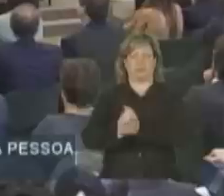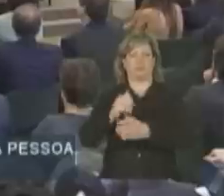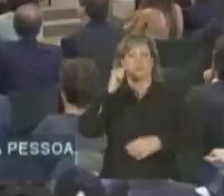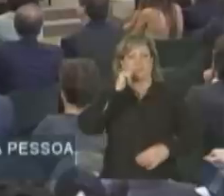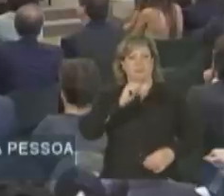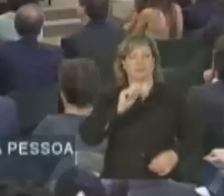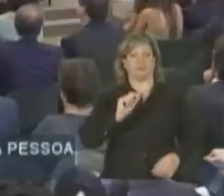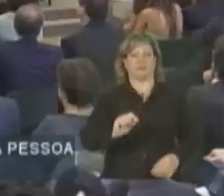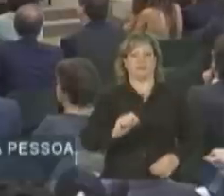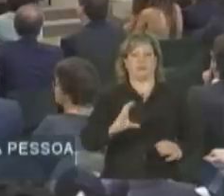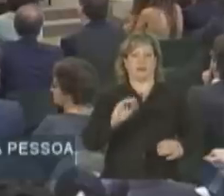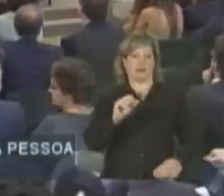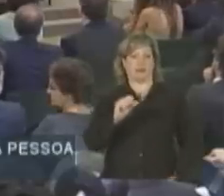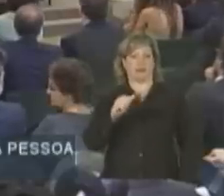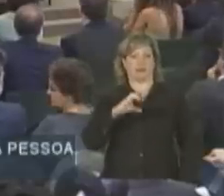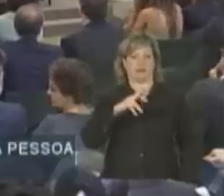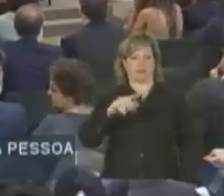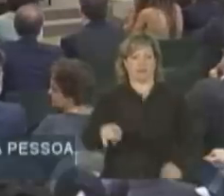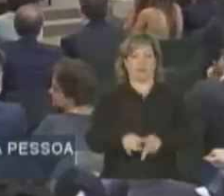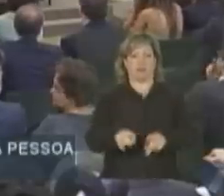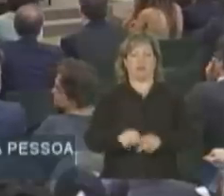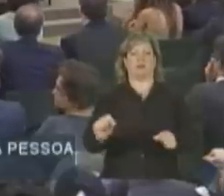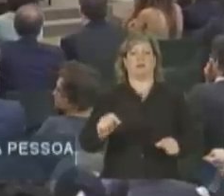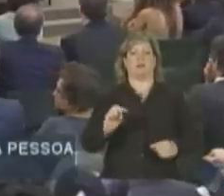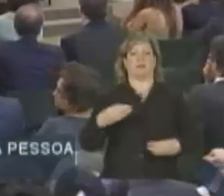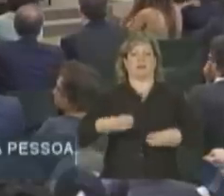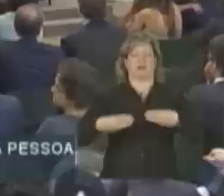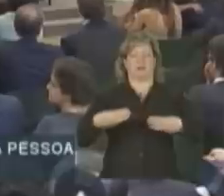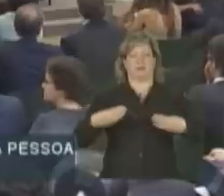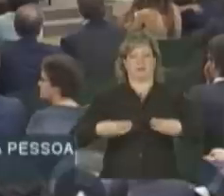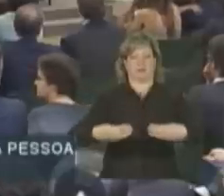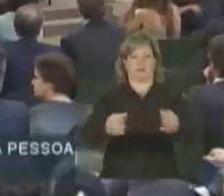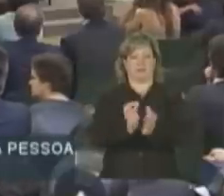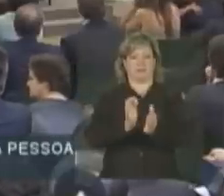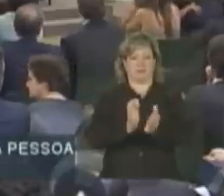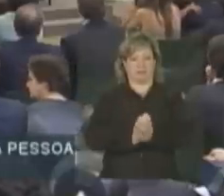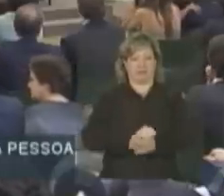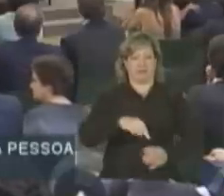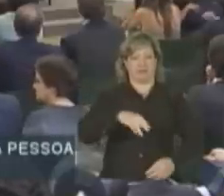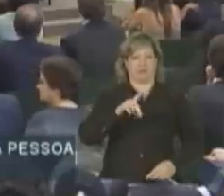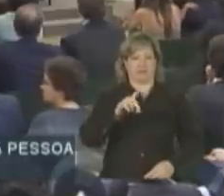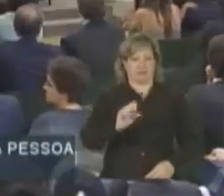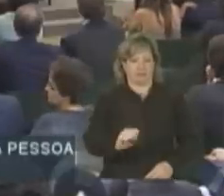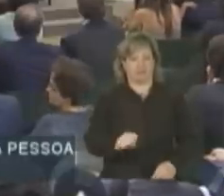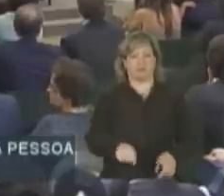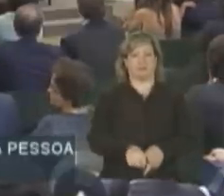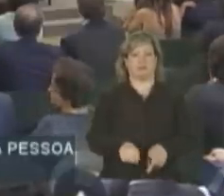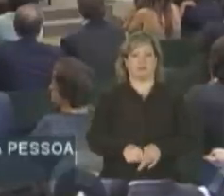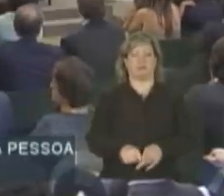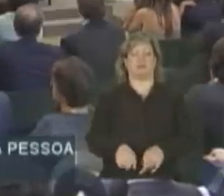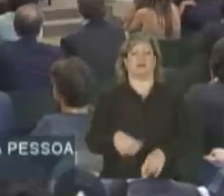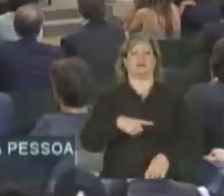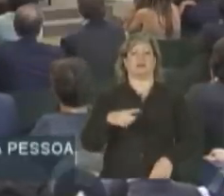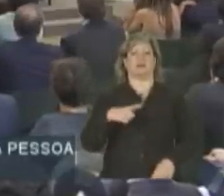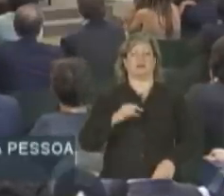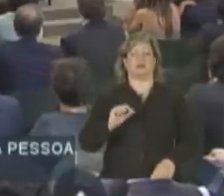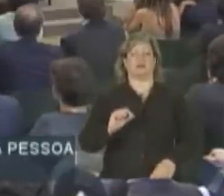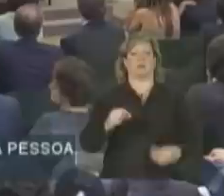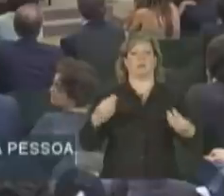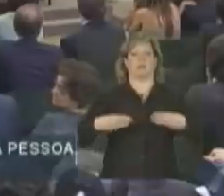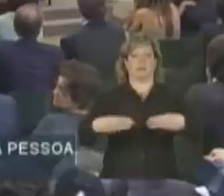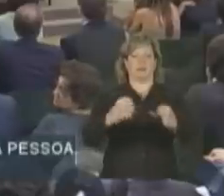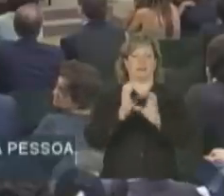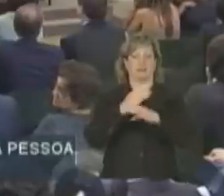ministra Tereza Campelo, do Ministério do Desenvolvimento Social e Combate à Fome, Aloísio Mercadante, do Ministério da